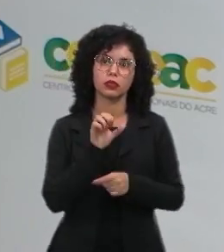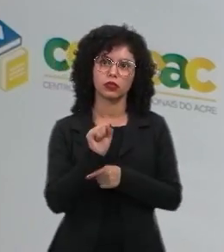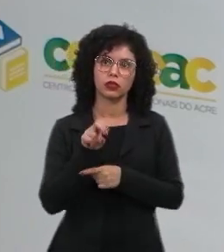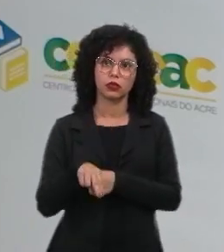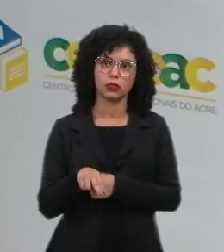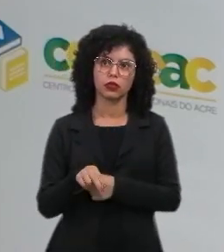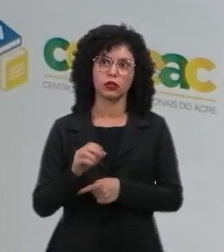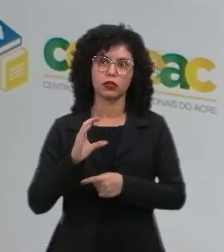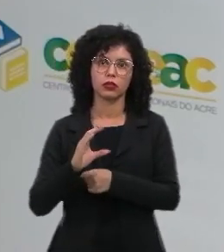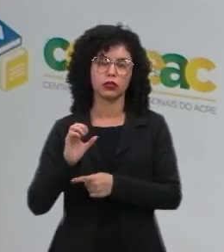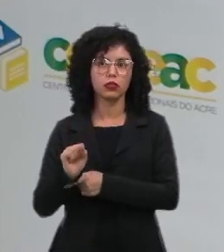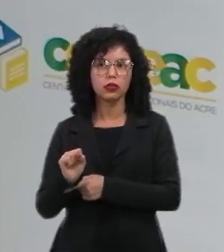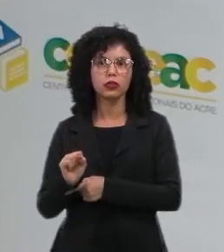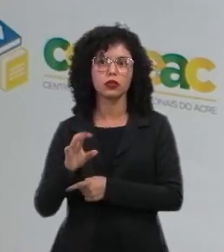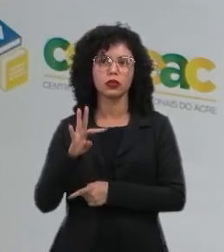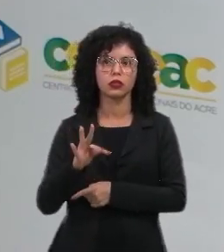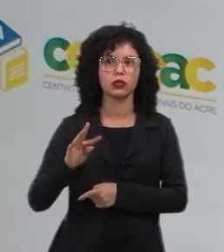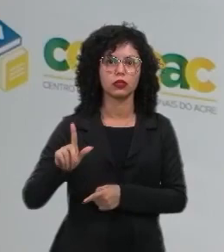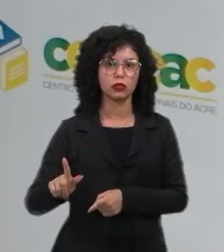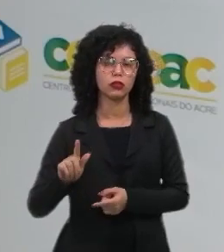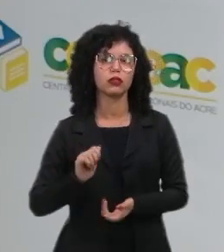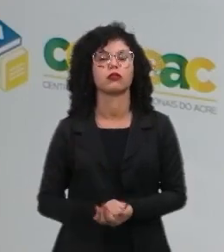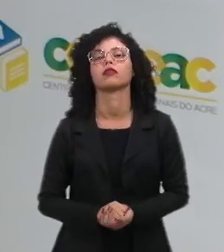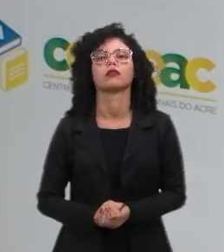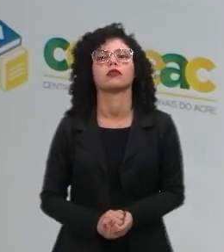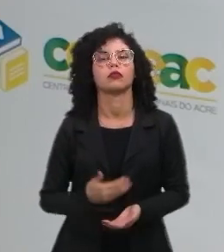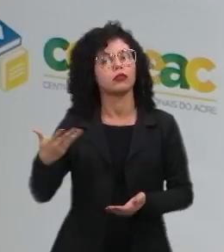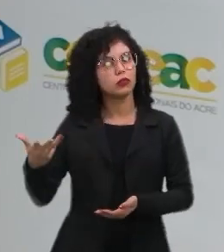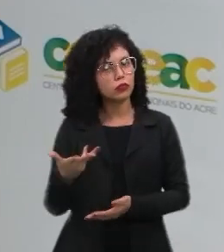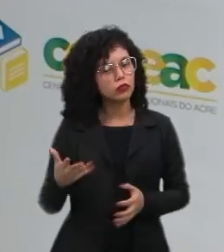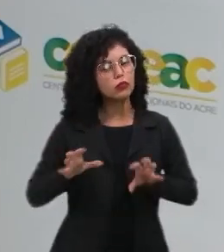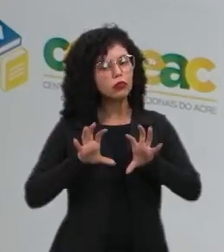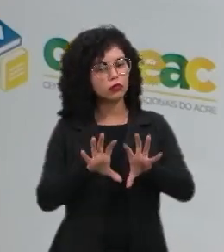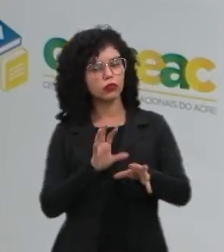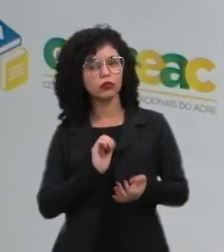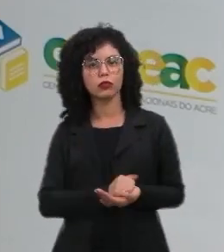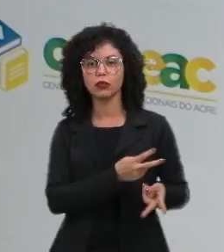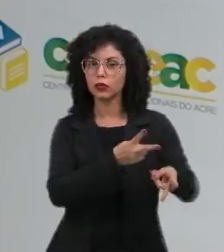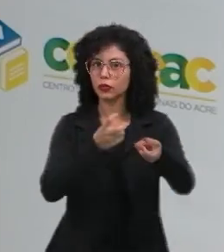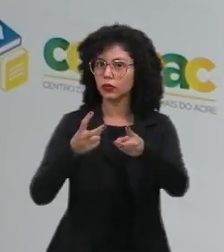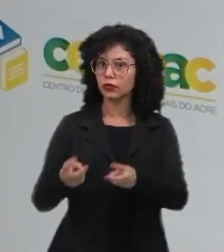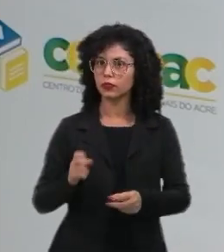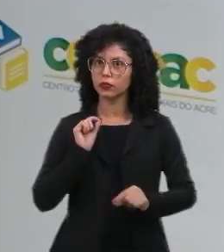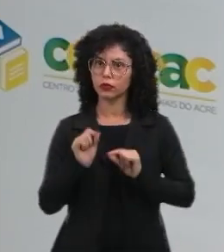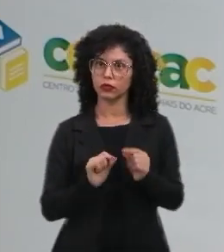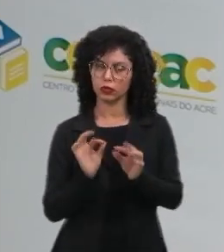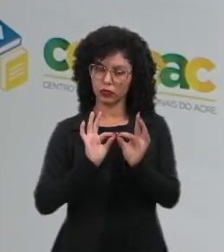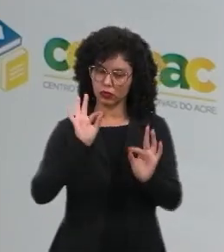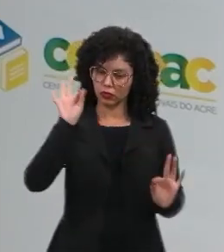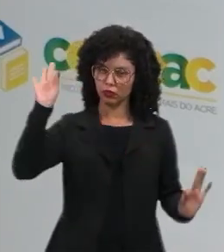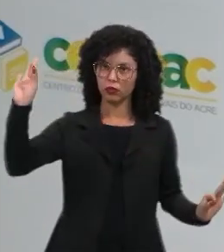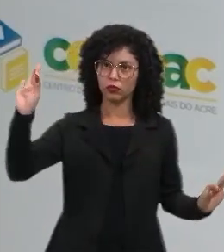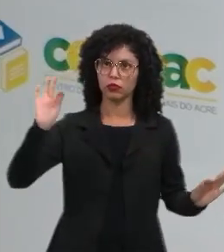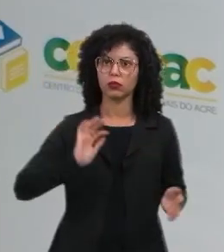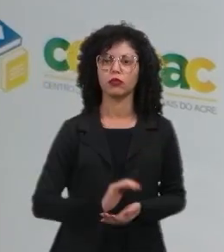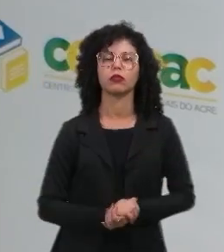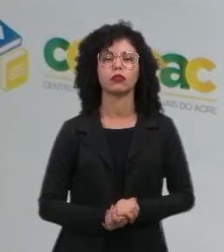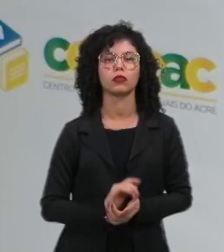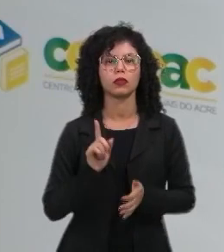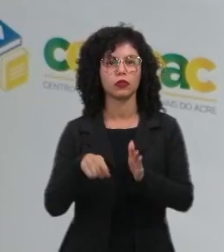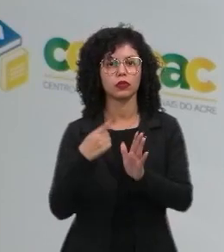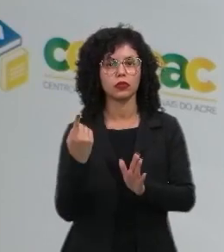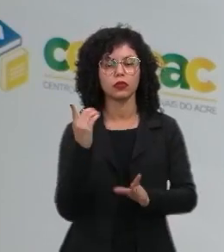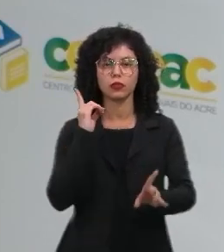cosseno ou tangente deste ângulo. Baseado nisso, percebe que eu estou me relacionando com o comprimento. Primeiro,